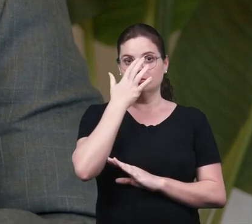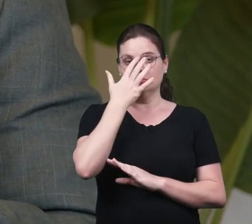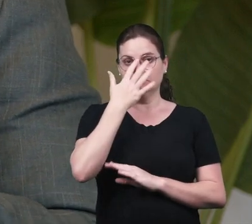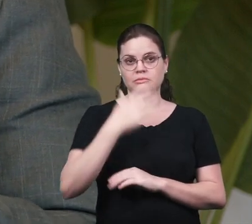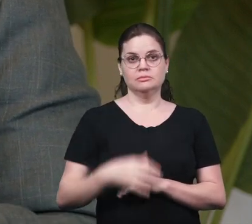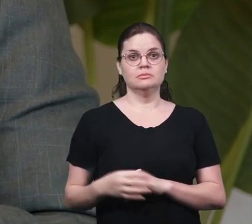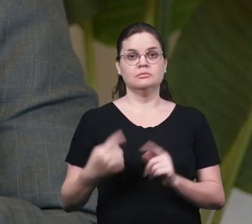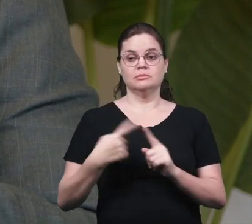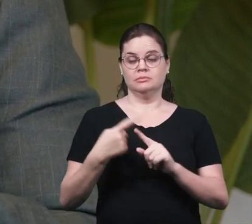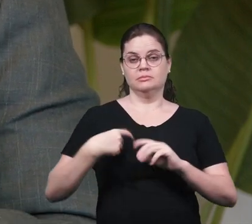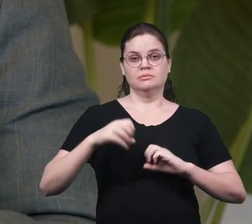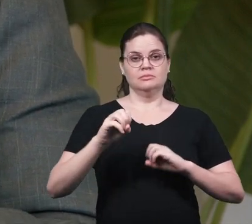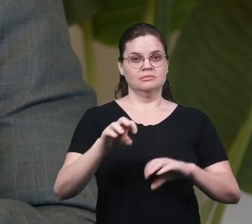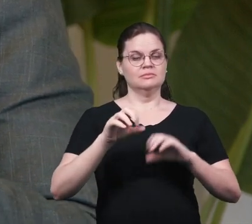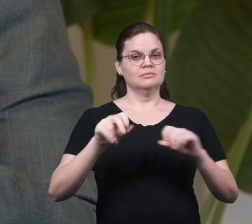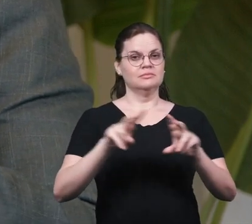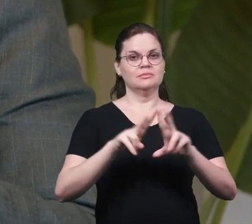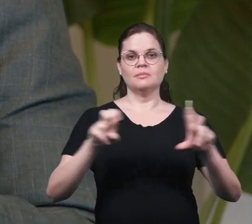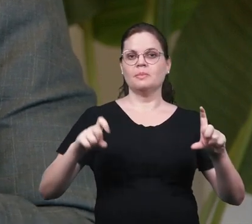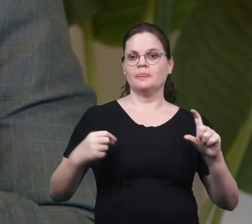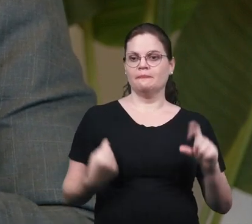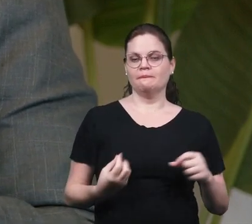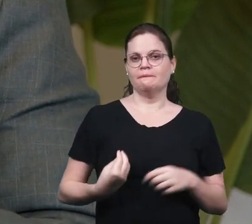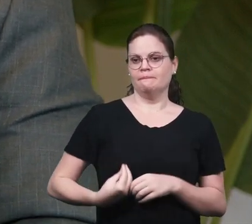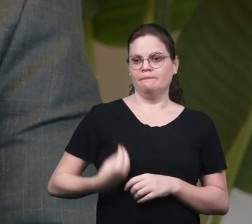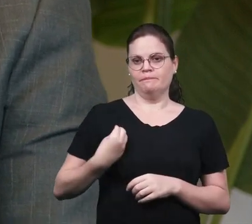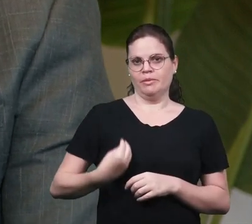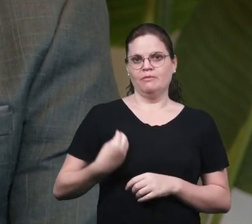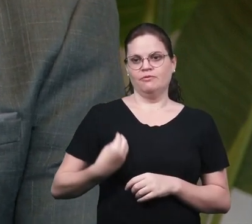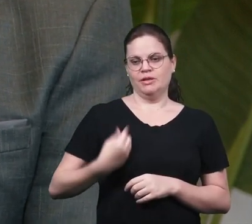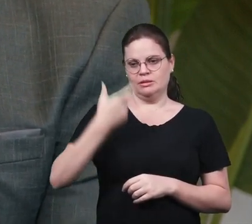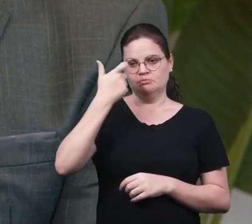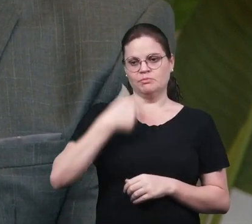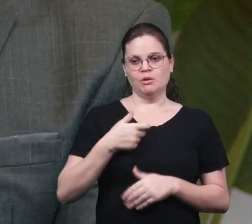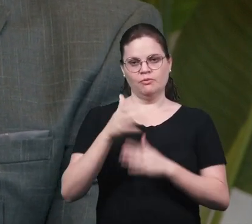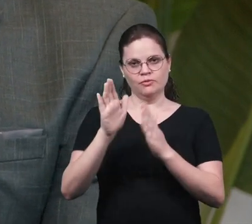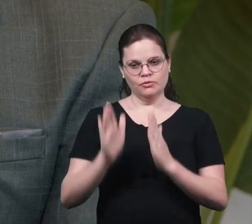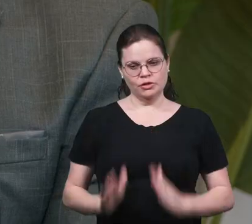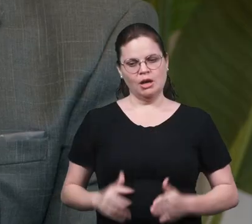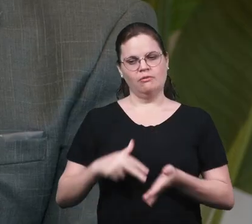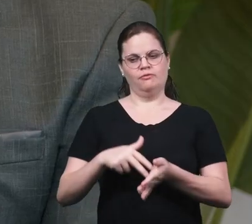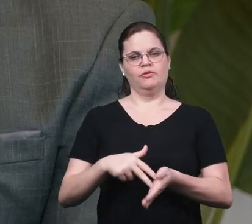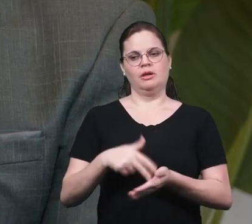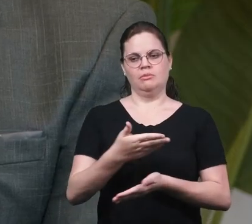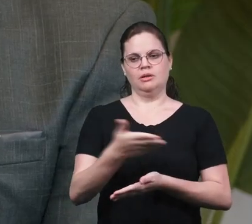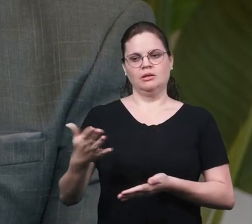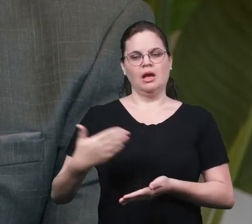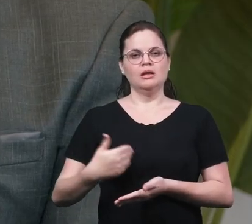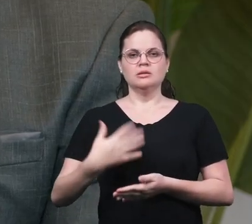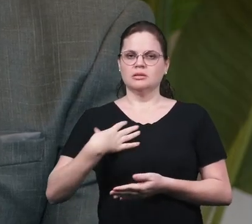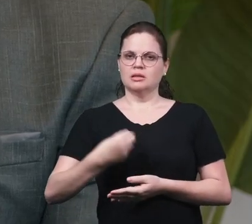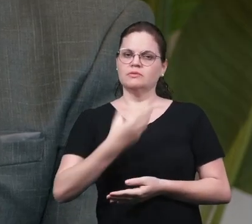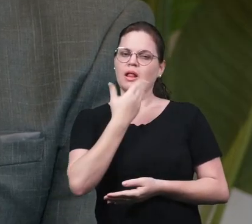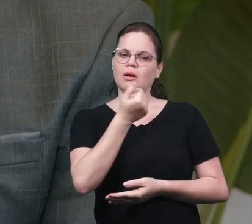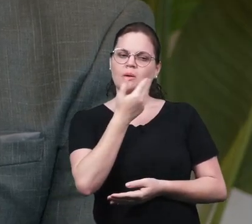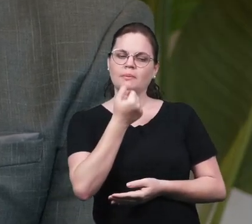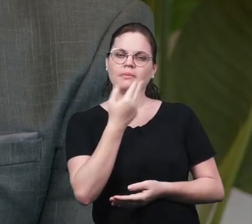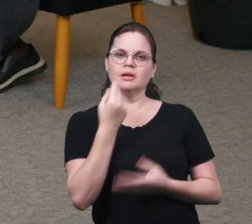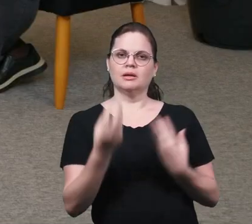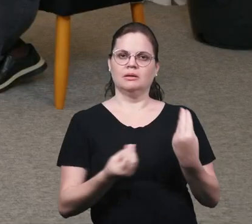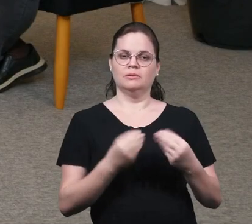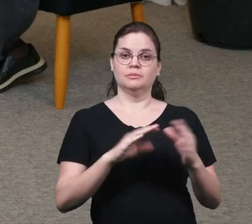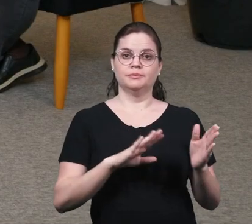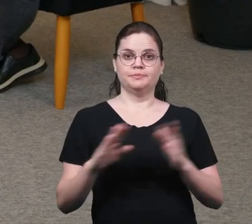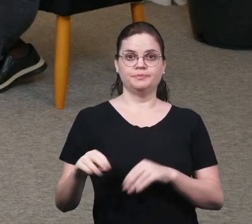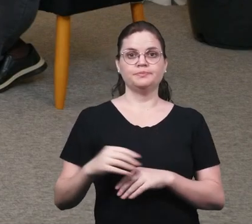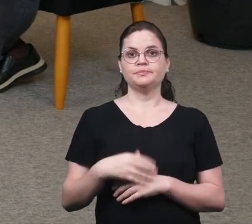postura fiel, firme para suas filhas. Diego e Lucas, né? Nós